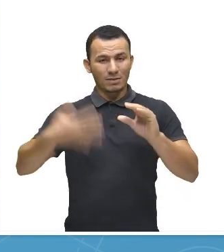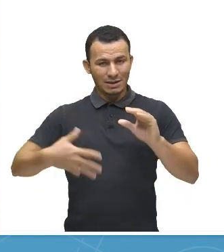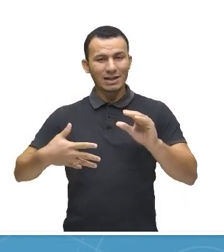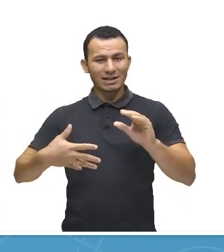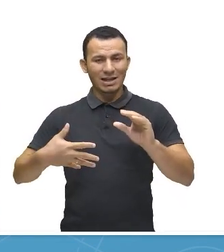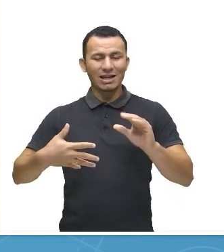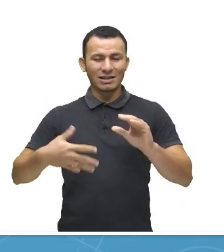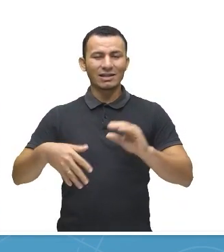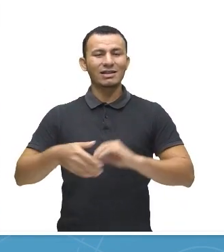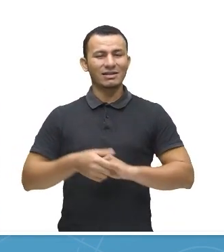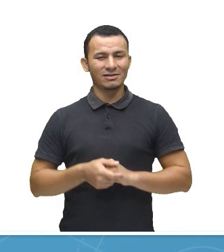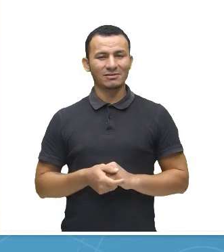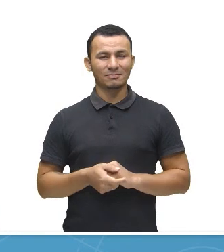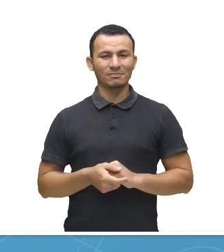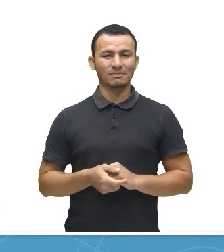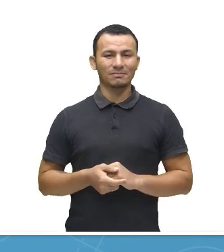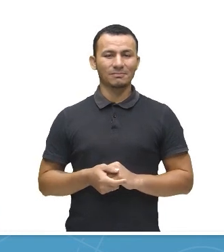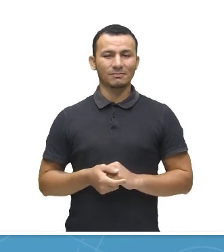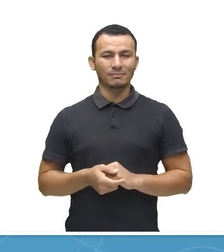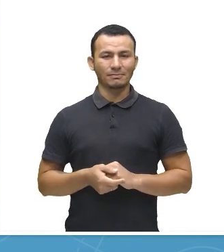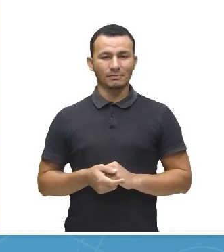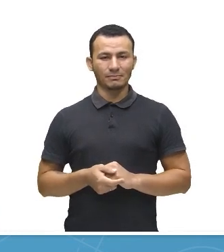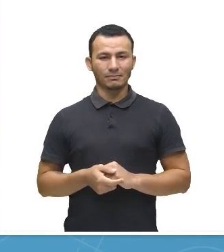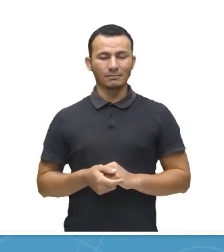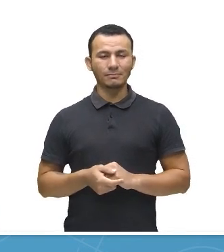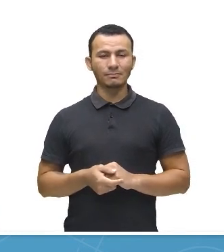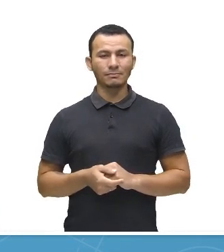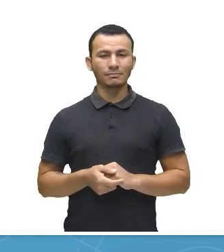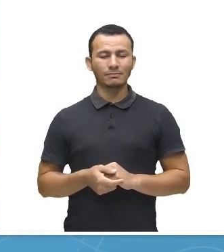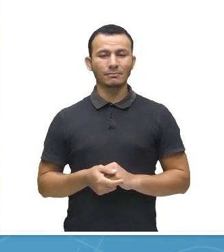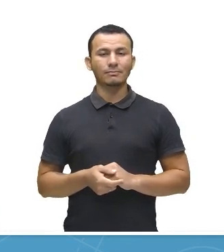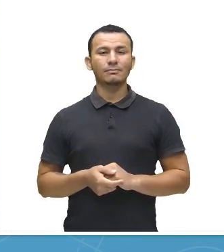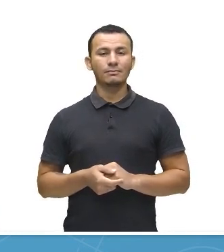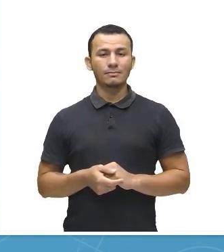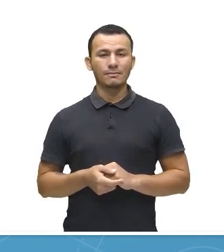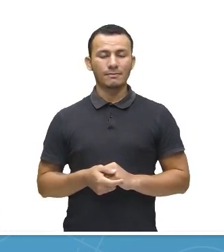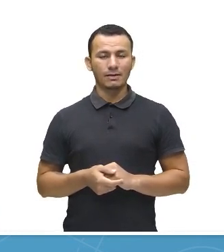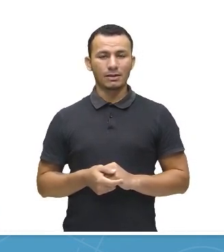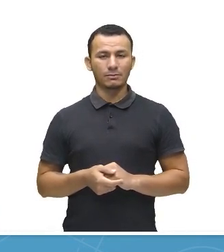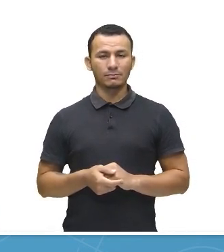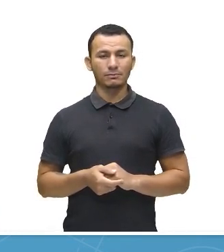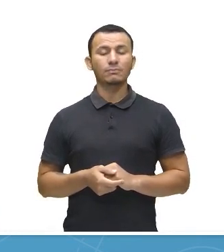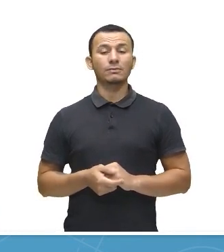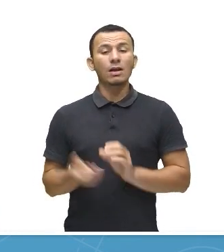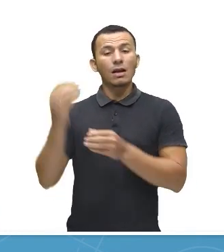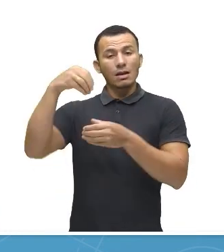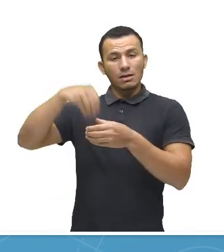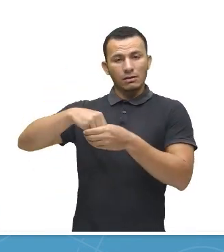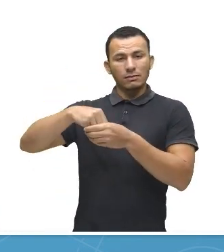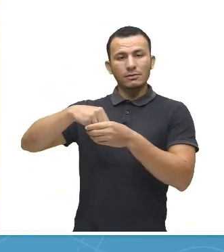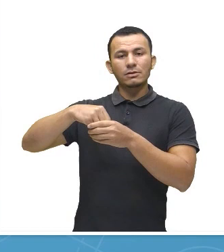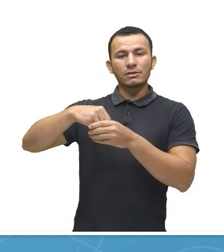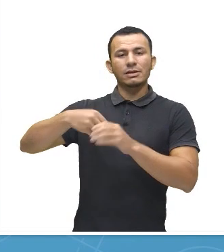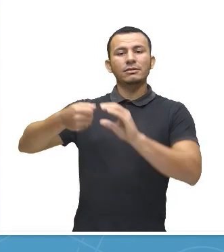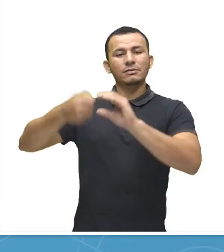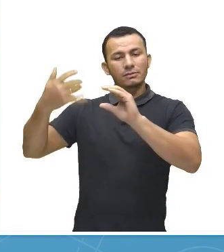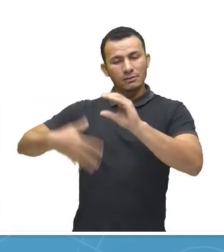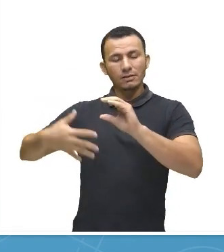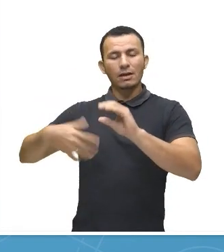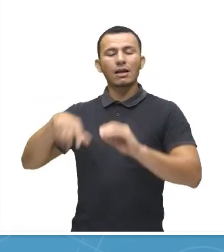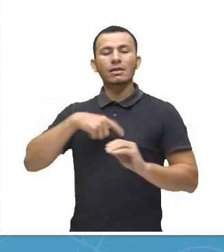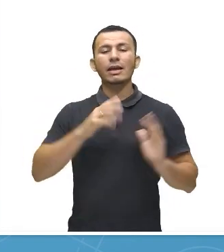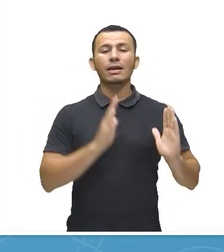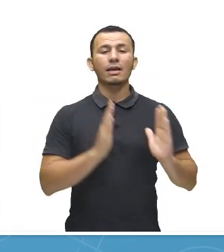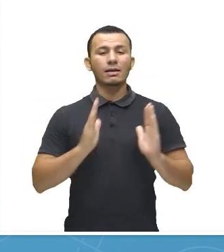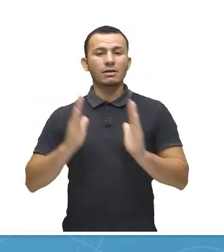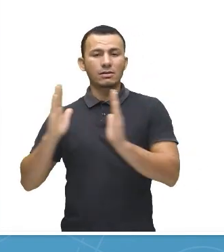característica gerais dos seres vivos. E aí, dentro dessas características, nós temos etapas de crescimento. A gente viu